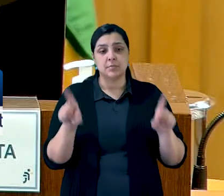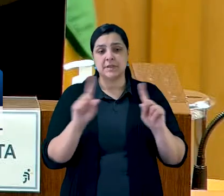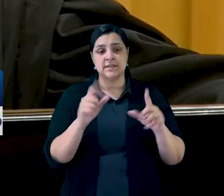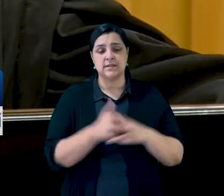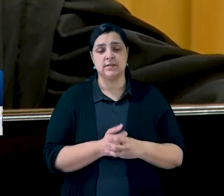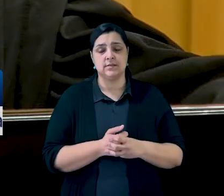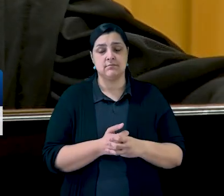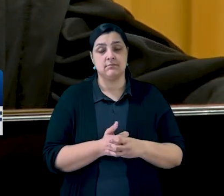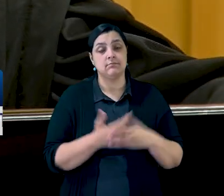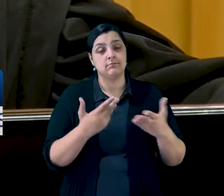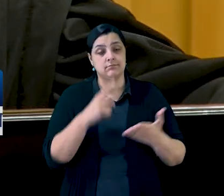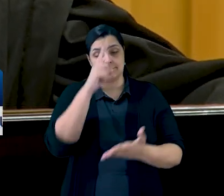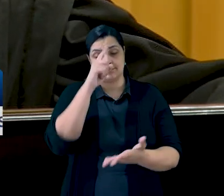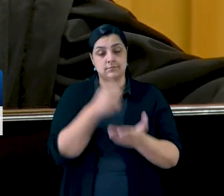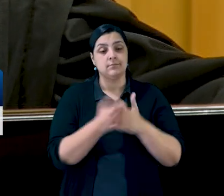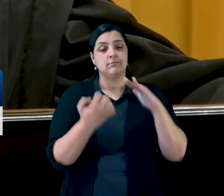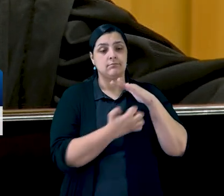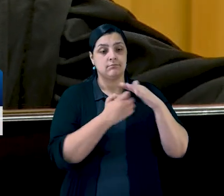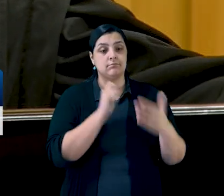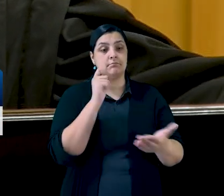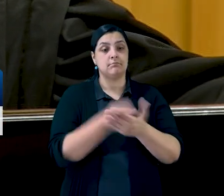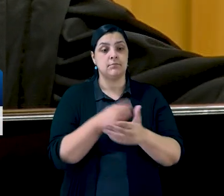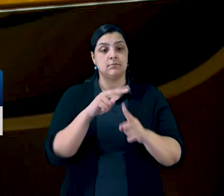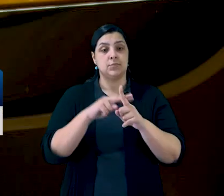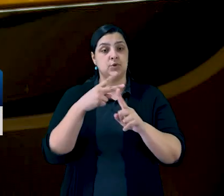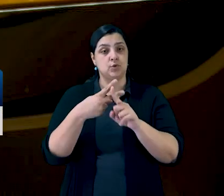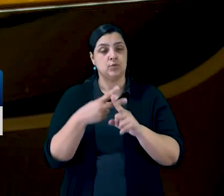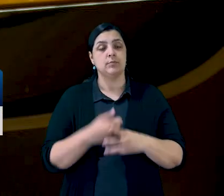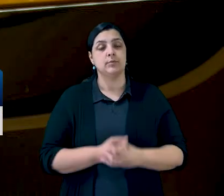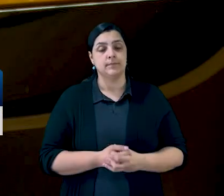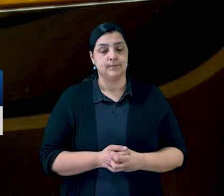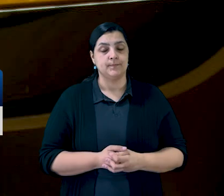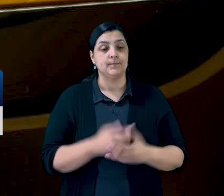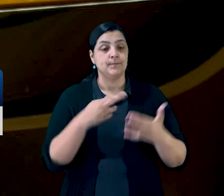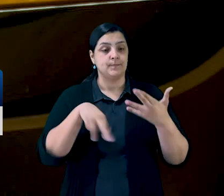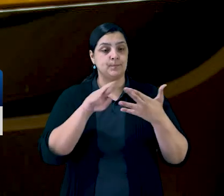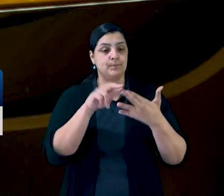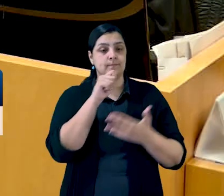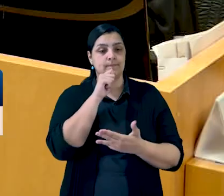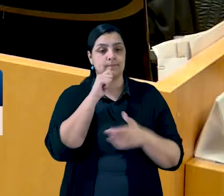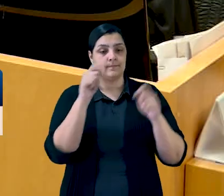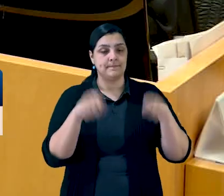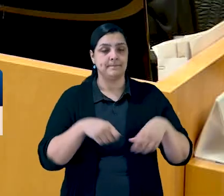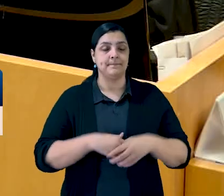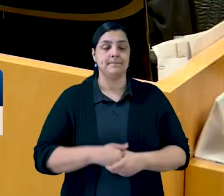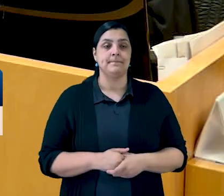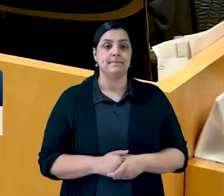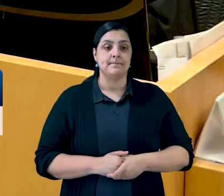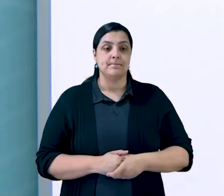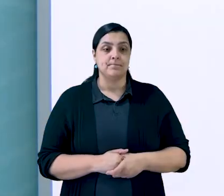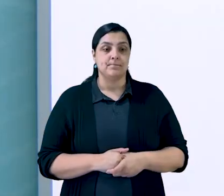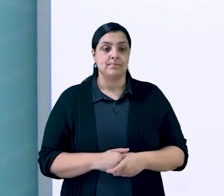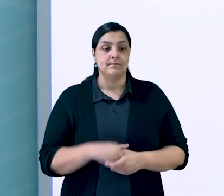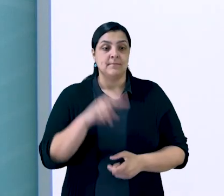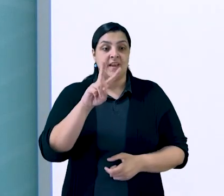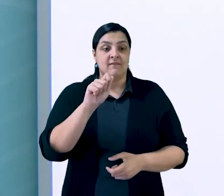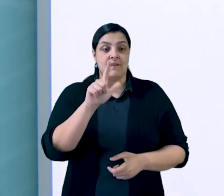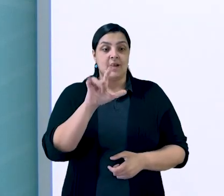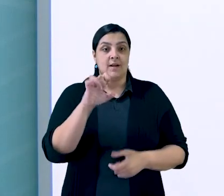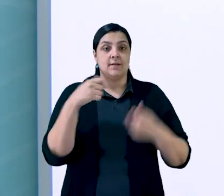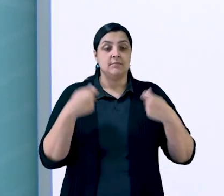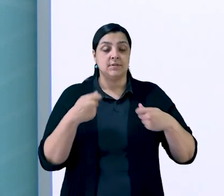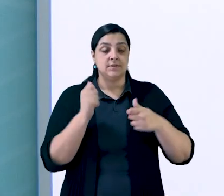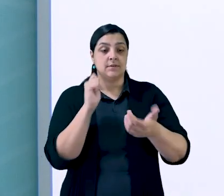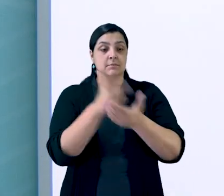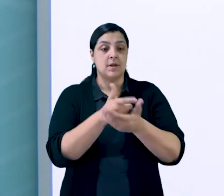específicos. Por unanimidade, ficou decidido que a empresa deve realizar o pagamento em dobro. Ainda cabe recurso da decisão. A mineradora